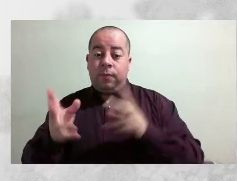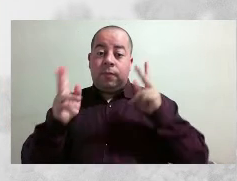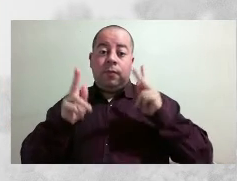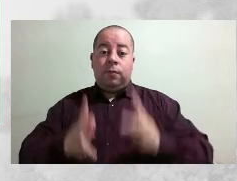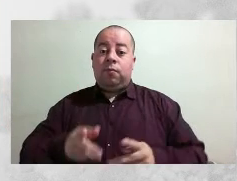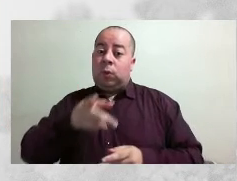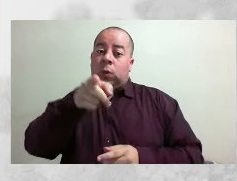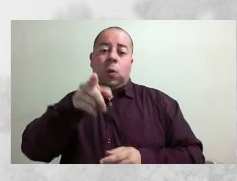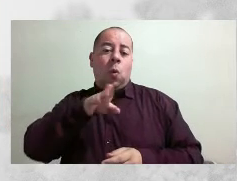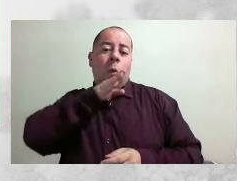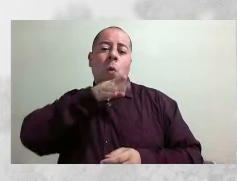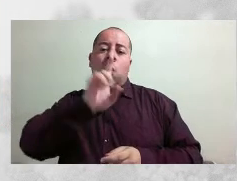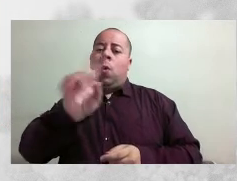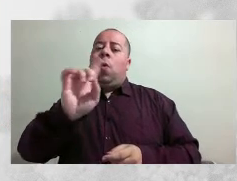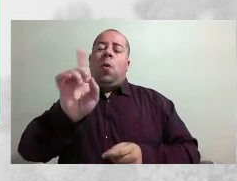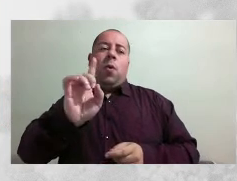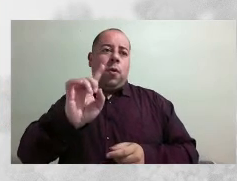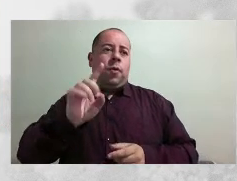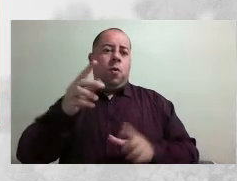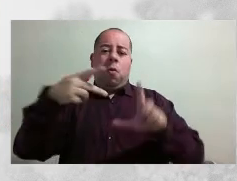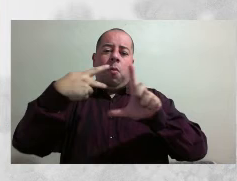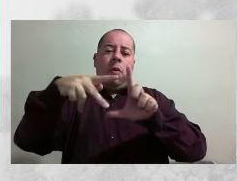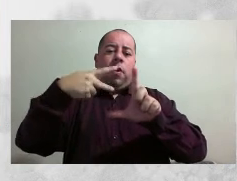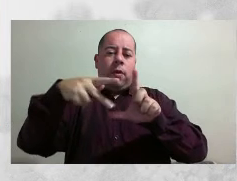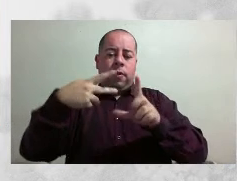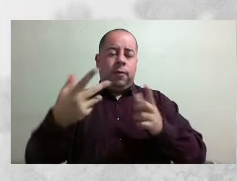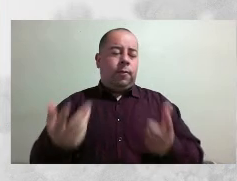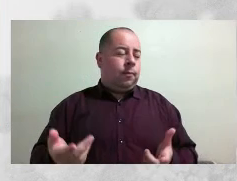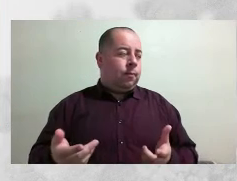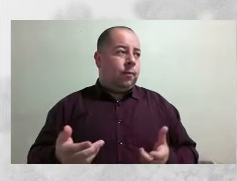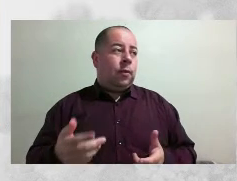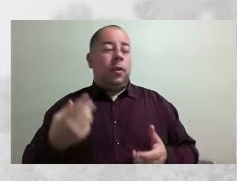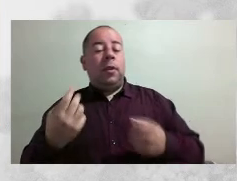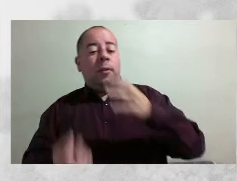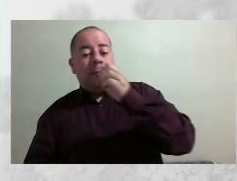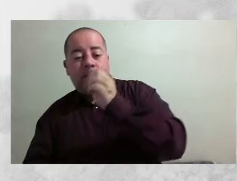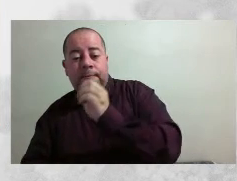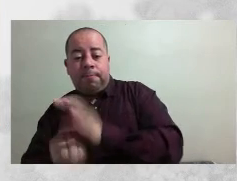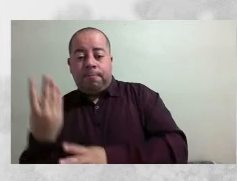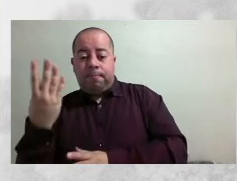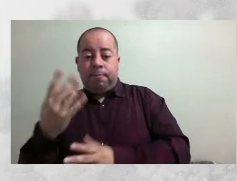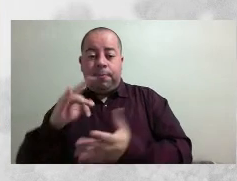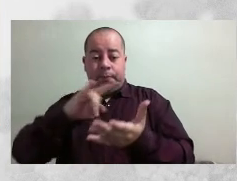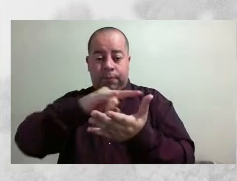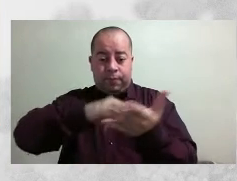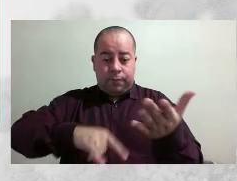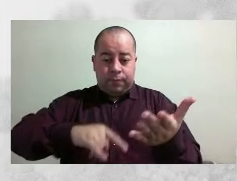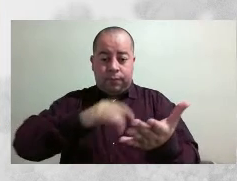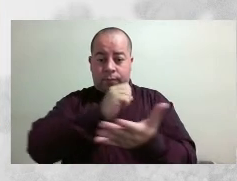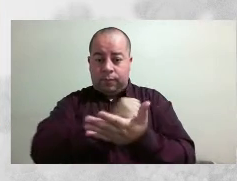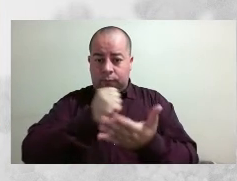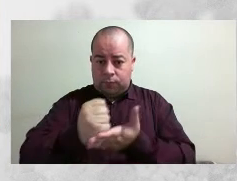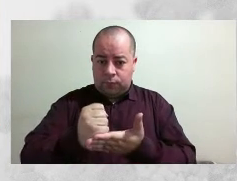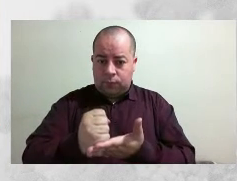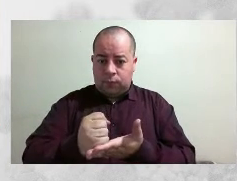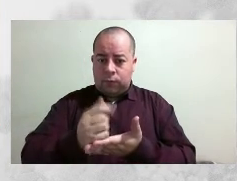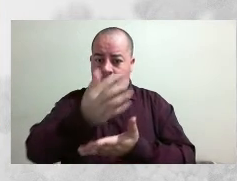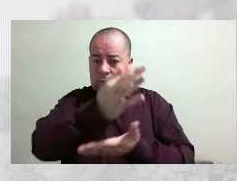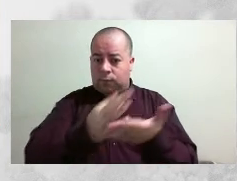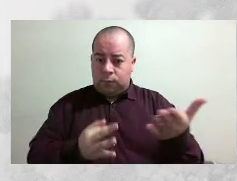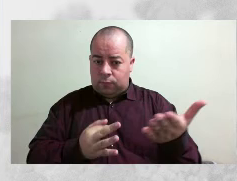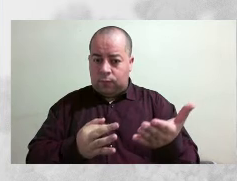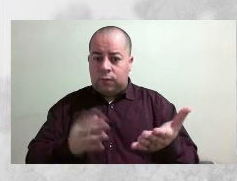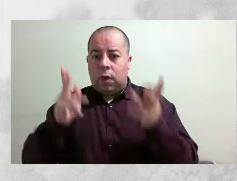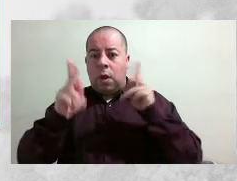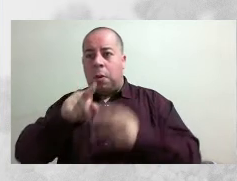Por pessoas que não conheciam a página, né? E nós criamos um documento, um Google formulário, para